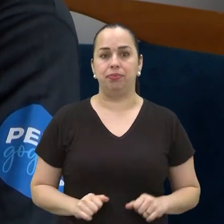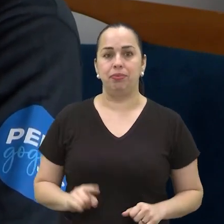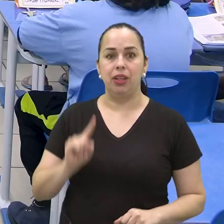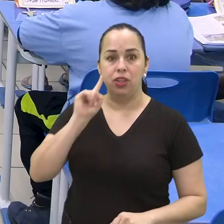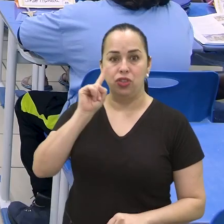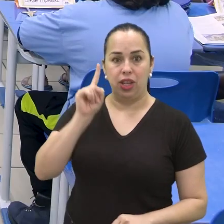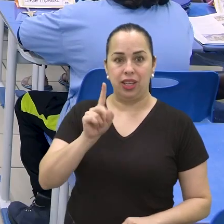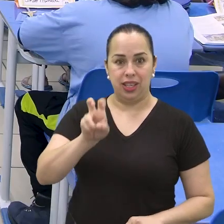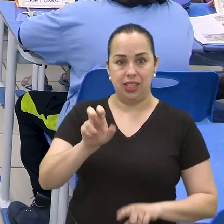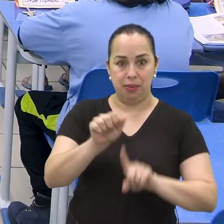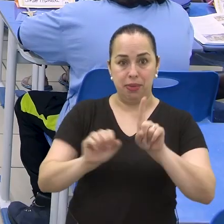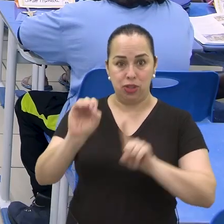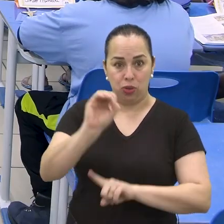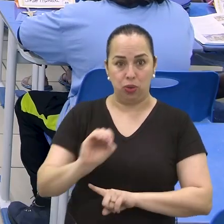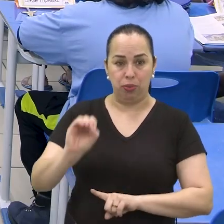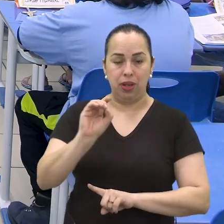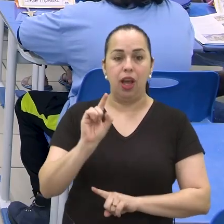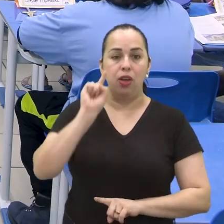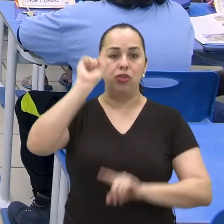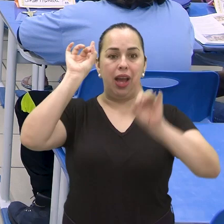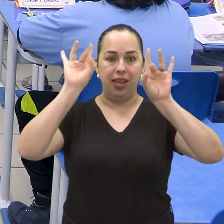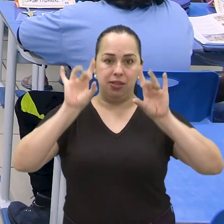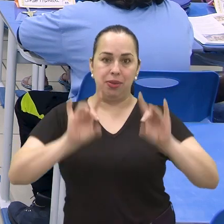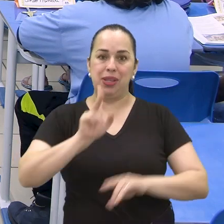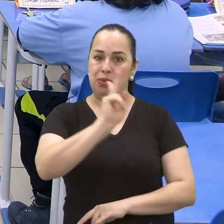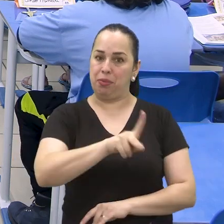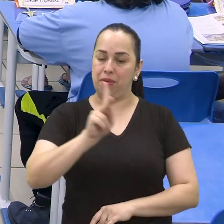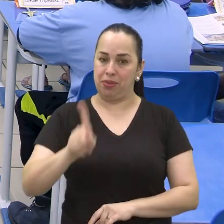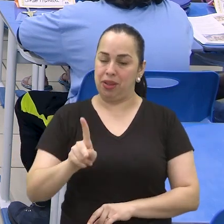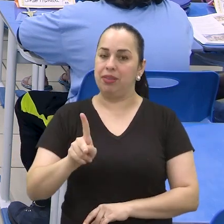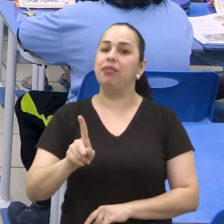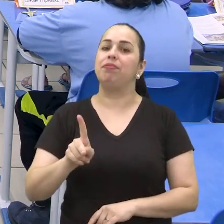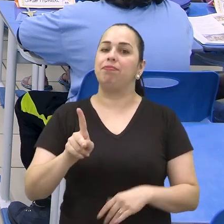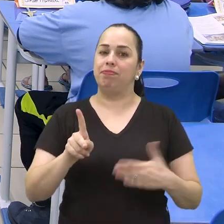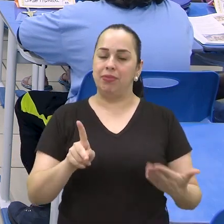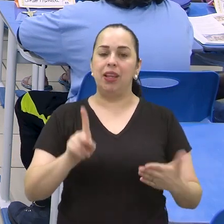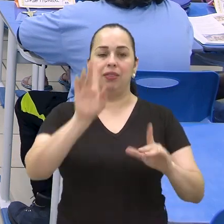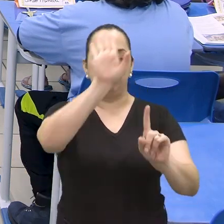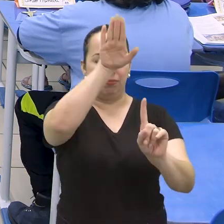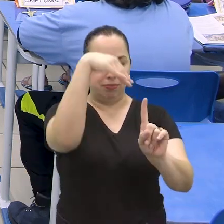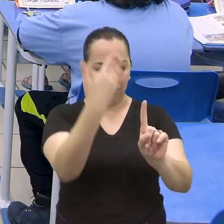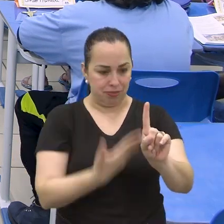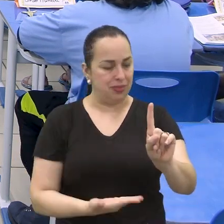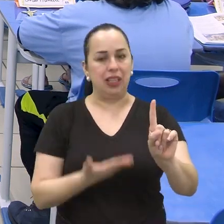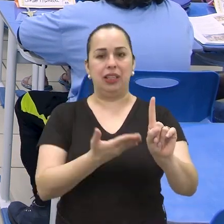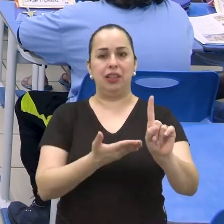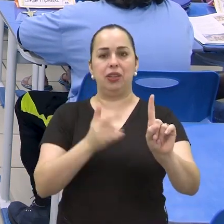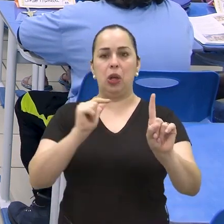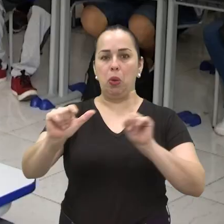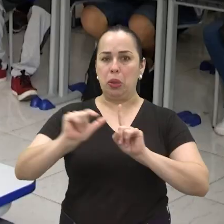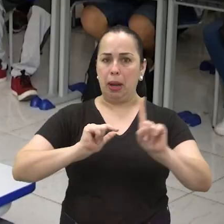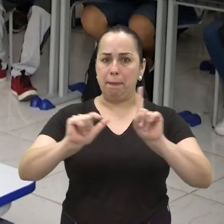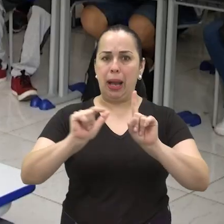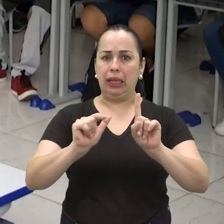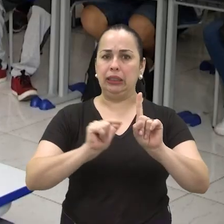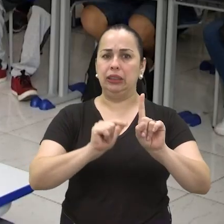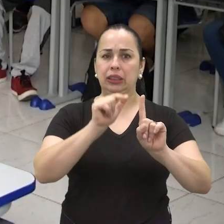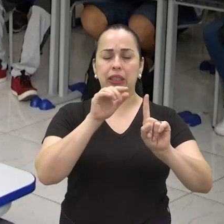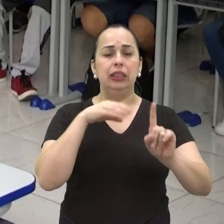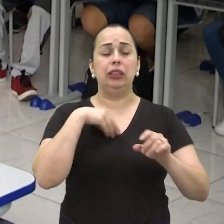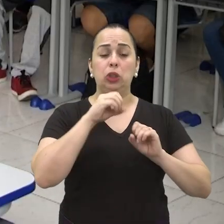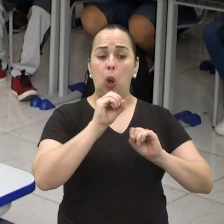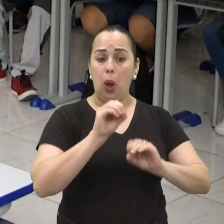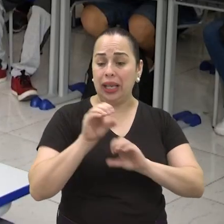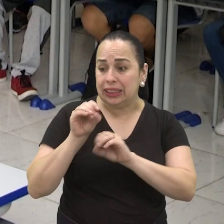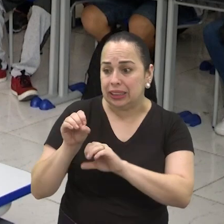nessa área. No dia 15 de outubro é celebrado o Dia do Professor, data em que se reverencia o trabalho daqueles que se